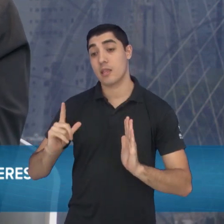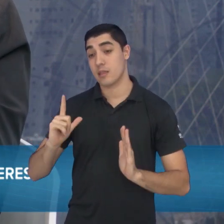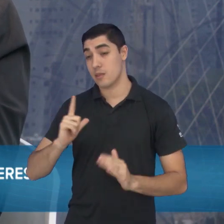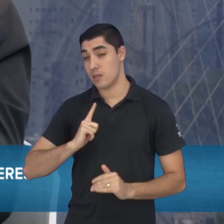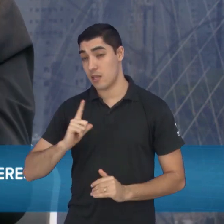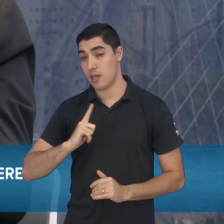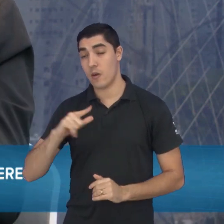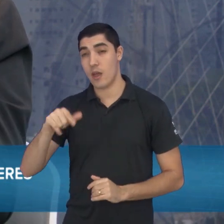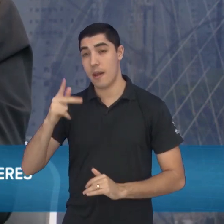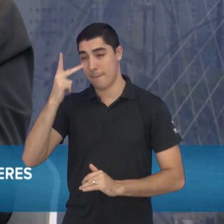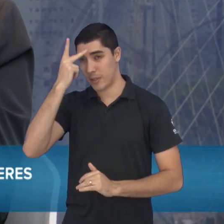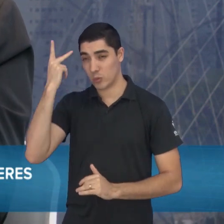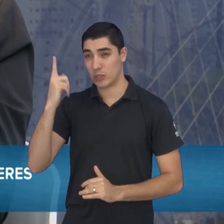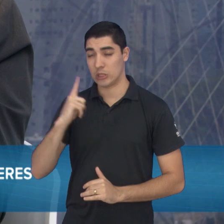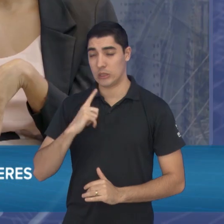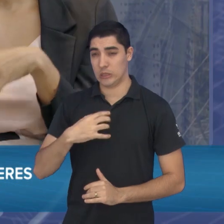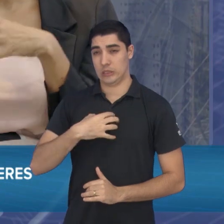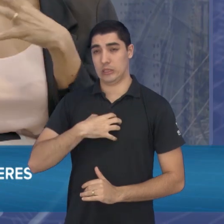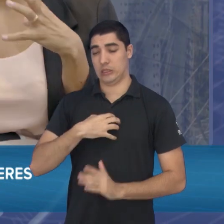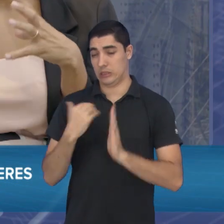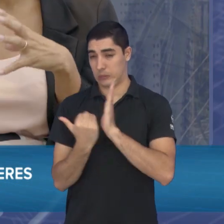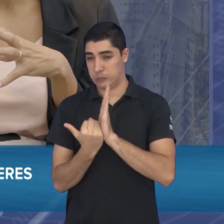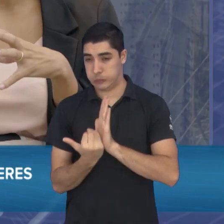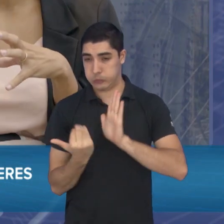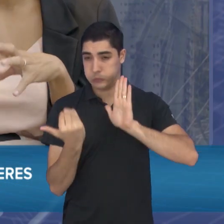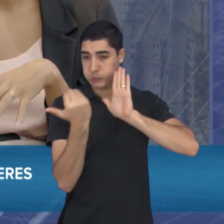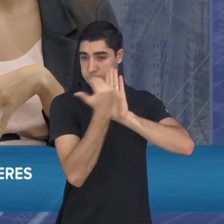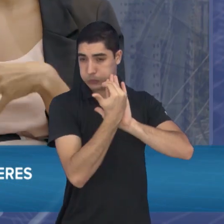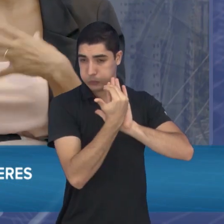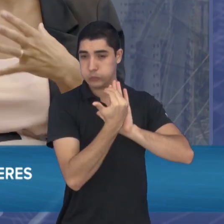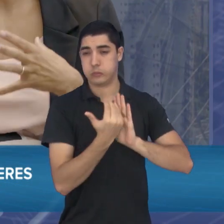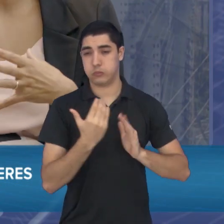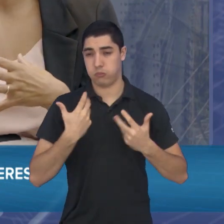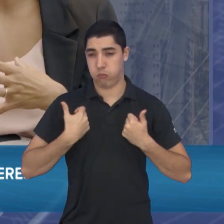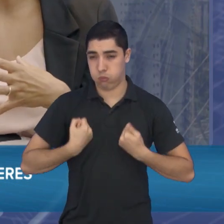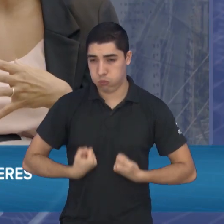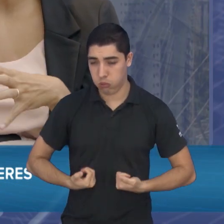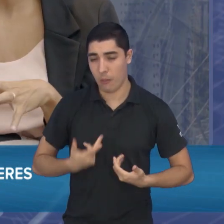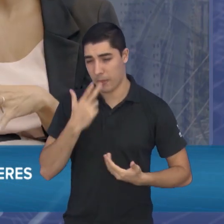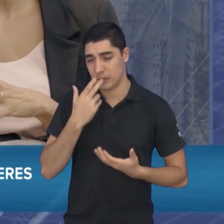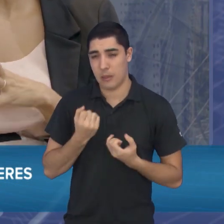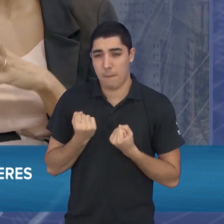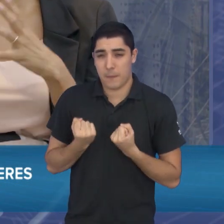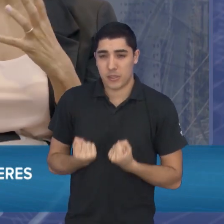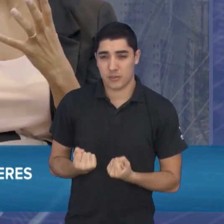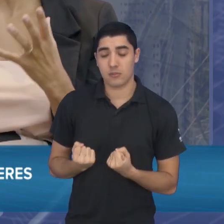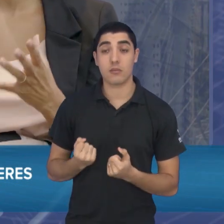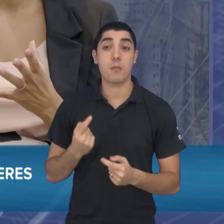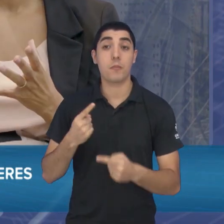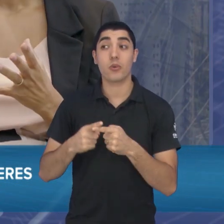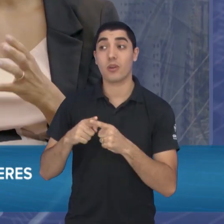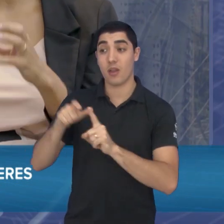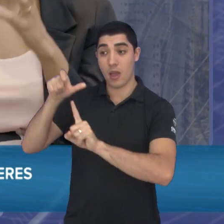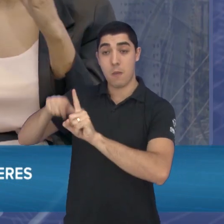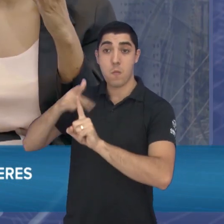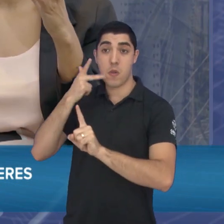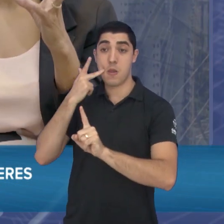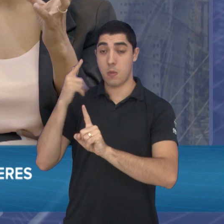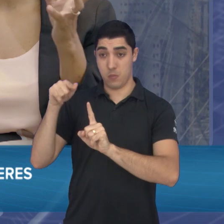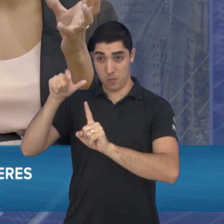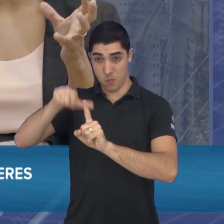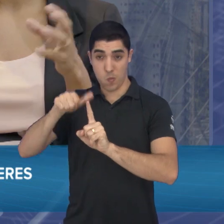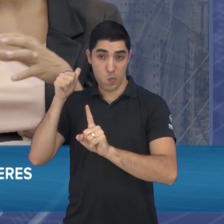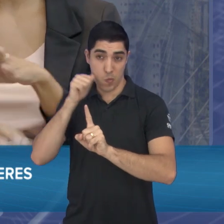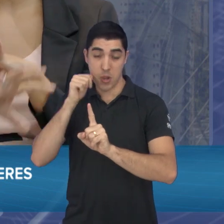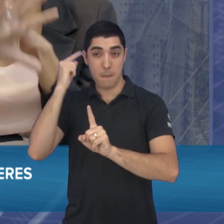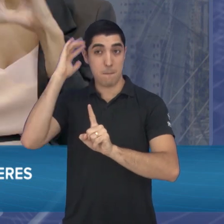esse esgotamento, enfim, é essa fantasia que a gente vai criando, esse desejo onipotente de ser uma super mulher. Então, se eu vou empreender,